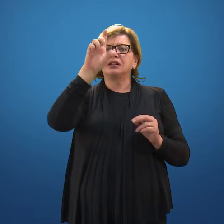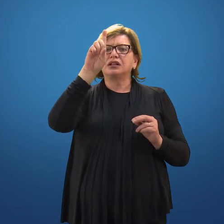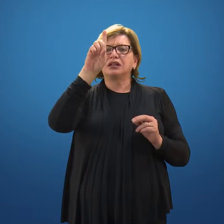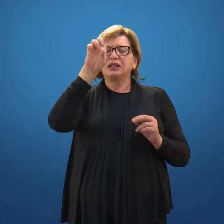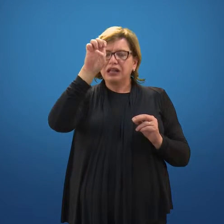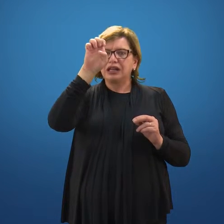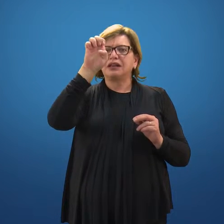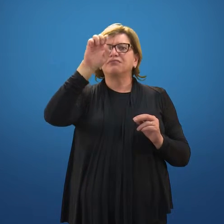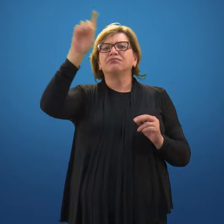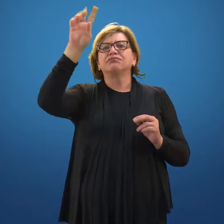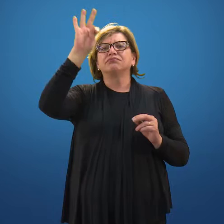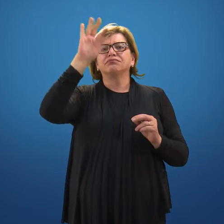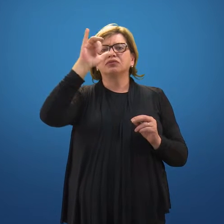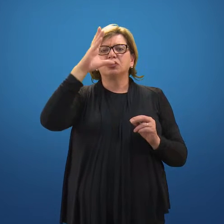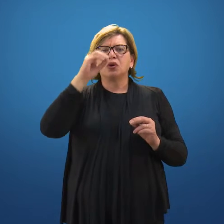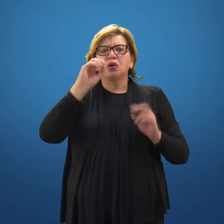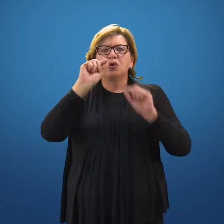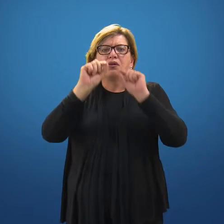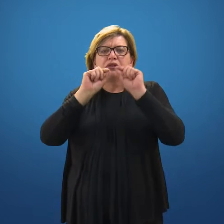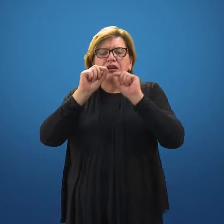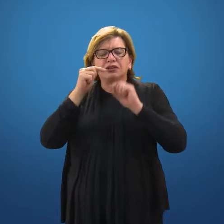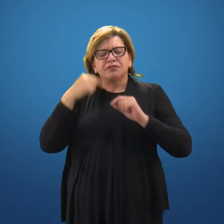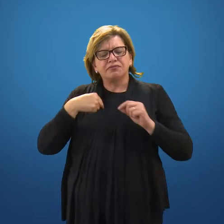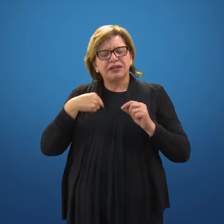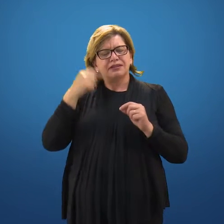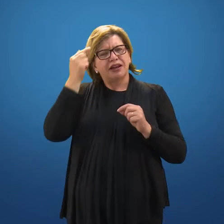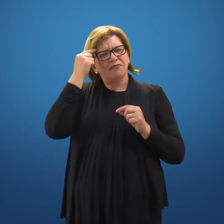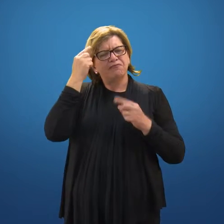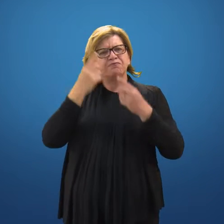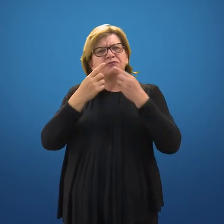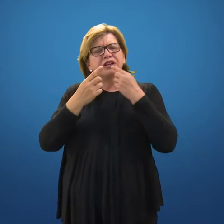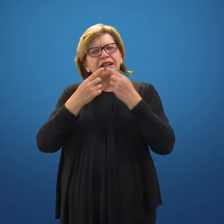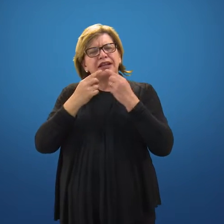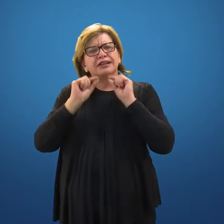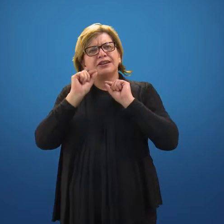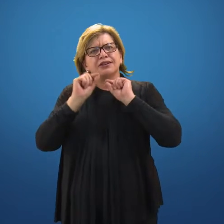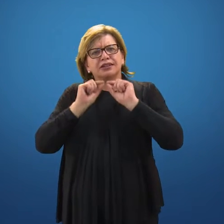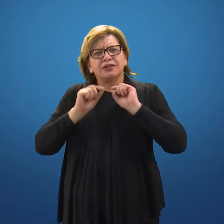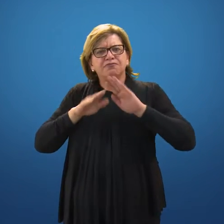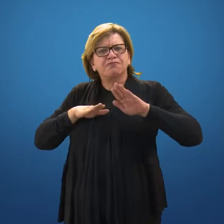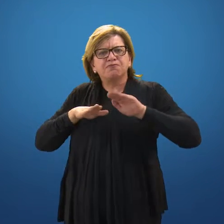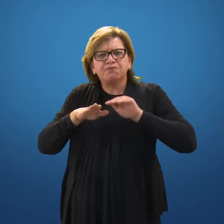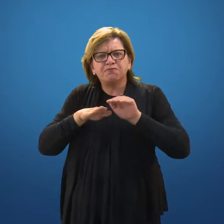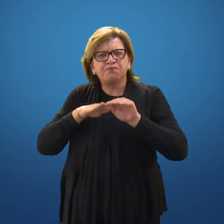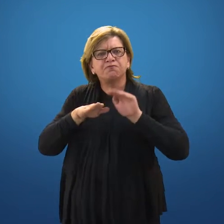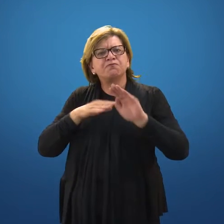dialética. A dialética nada mais é que um movimento da história